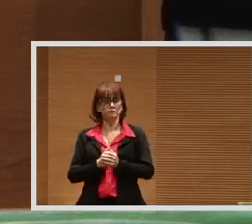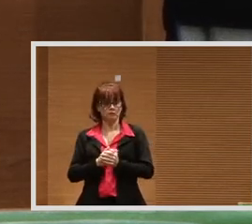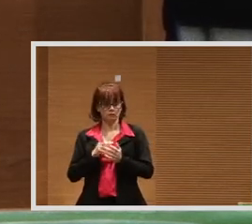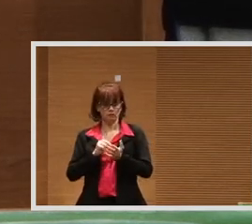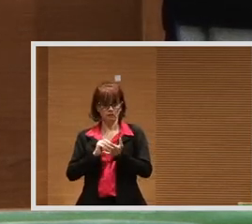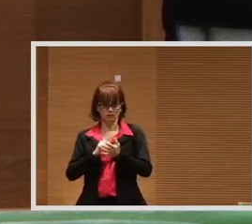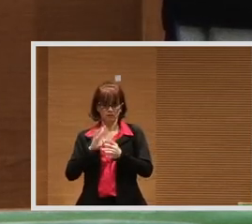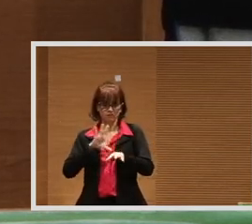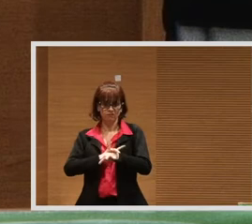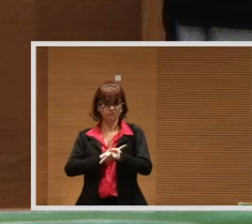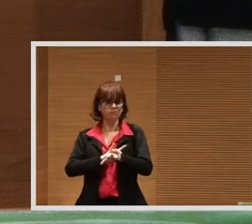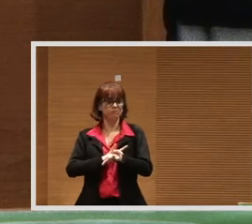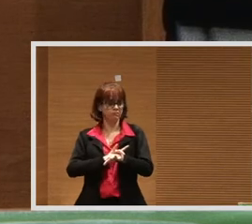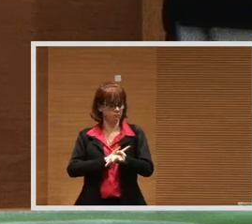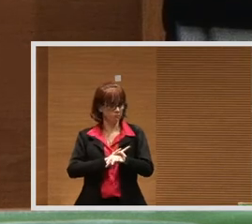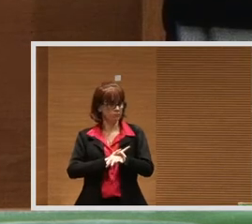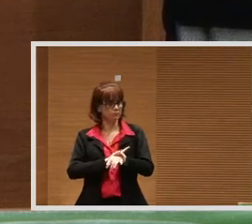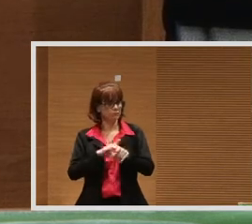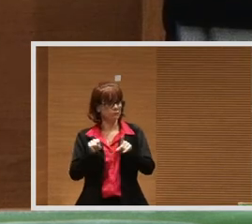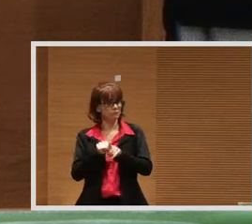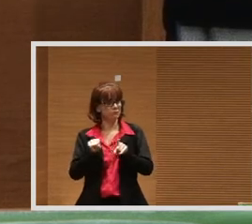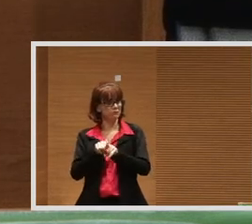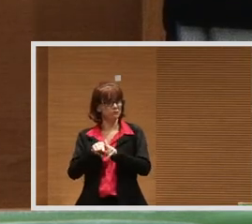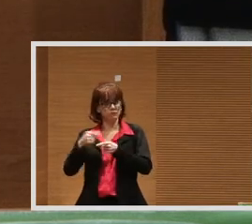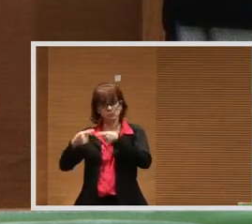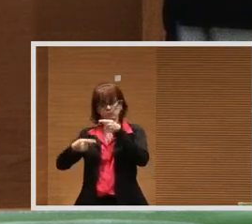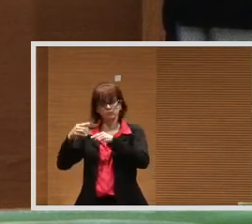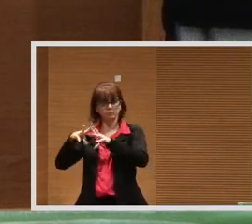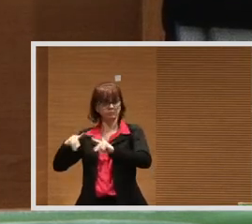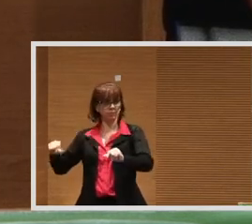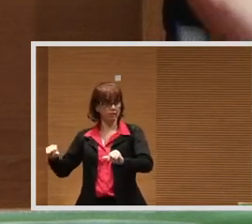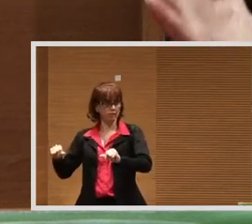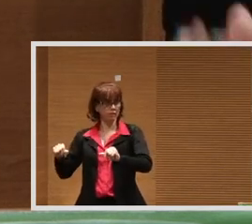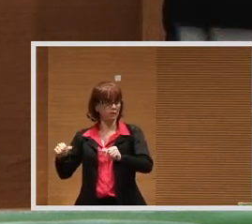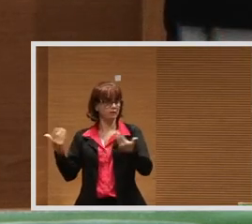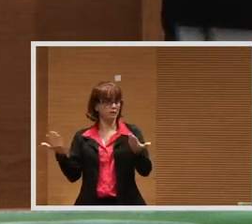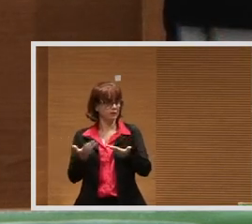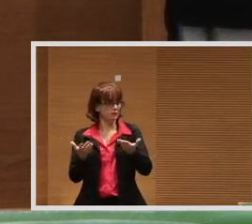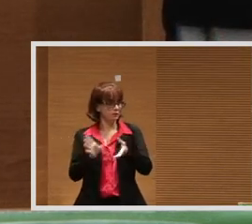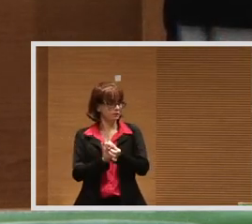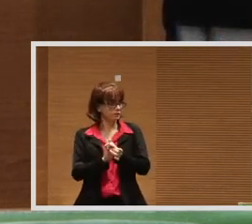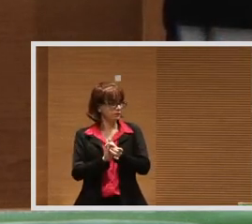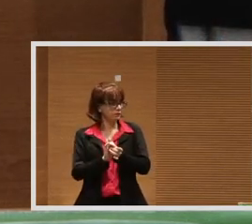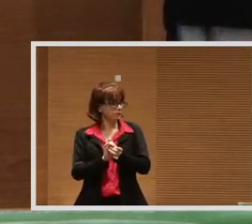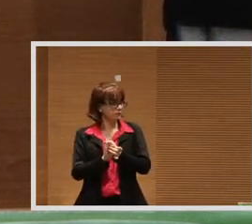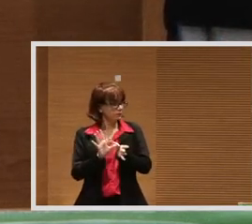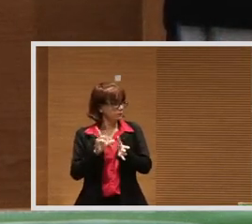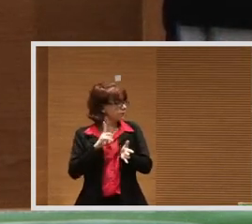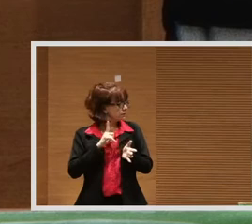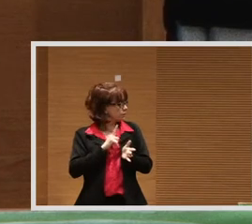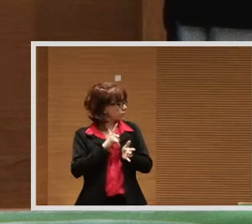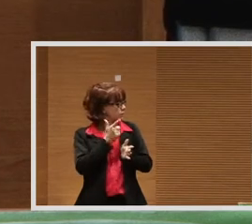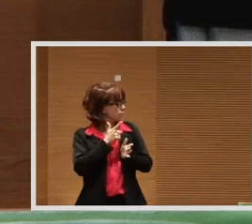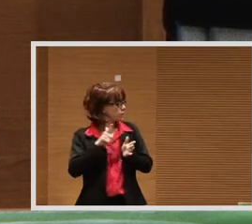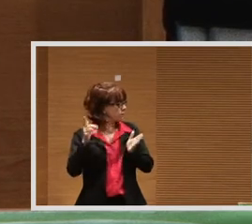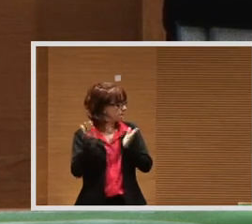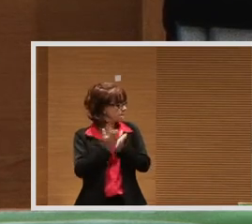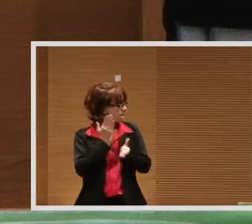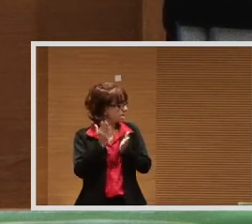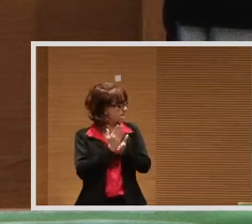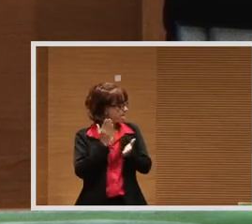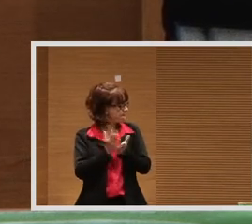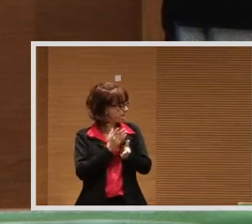patologiza e despolitiza, né? Então, eu vou abrir um... Tem um outro livro também, que